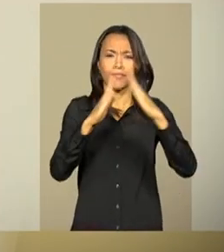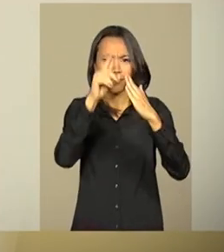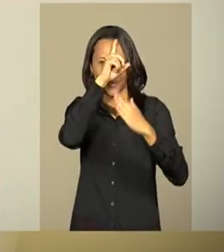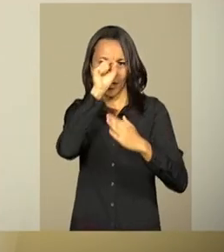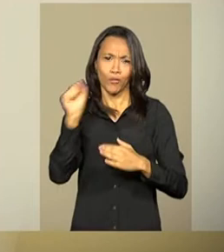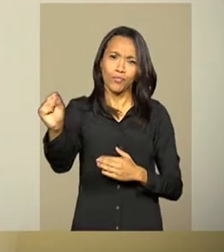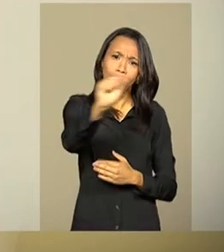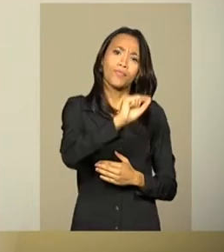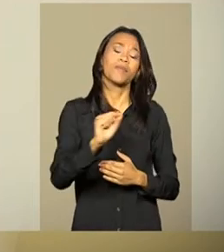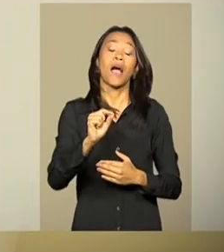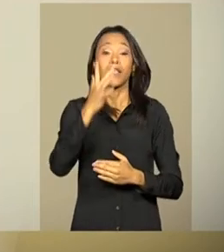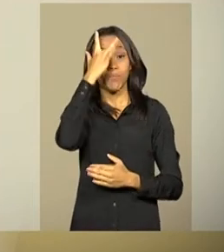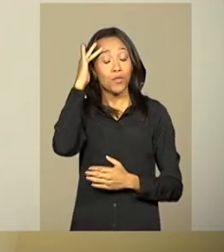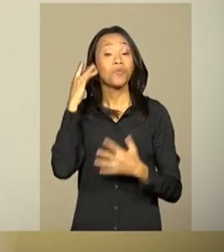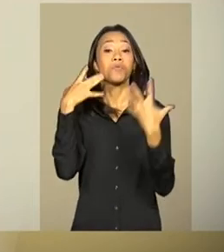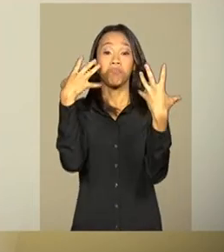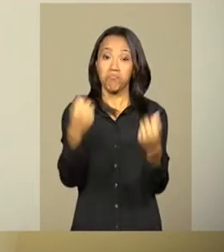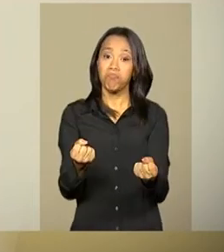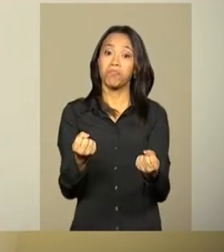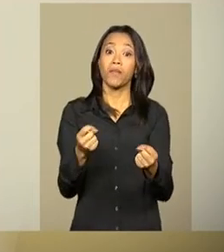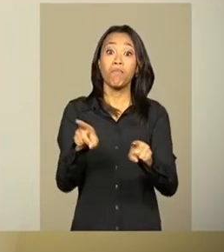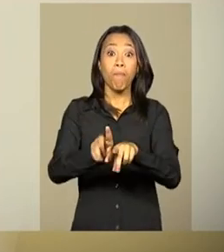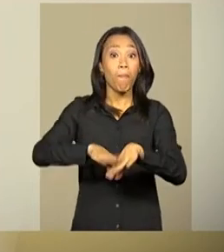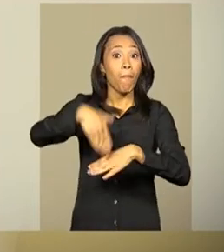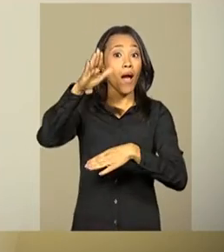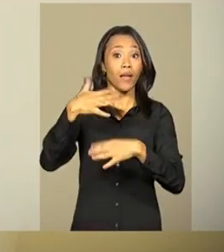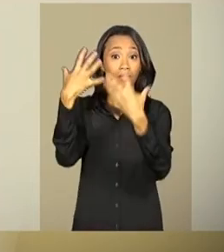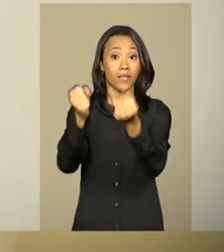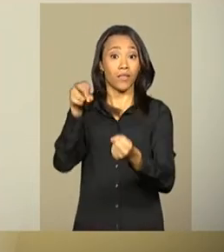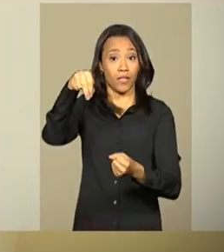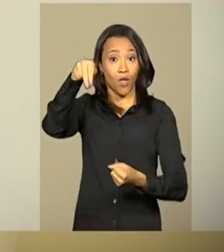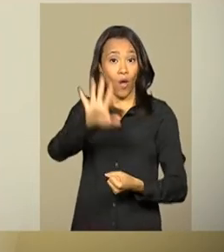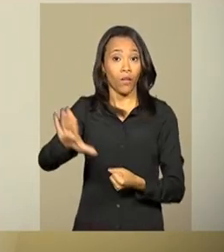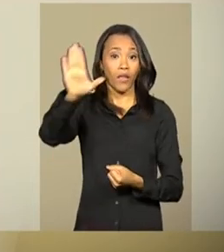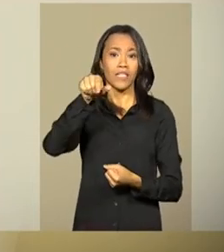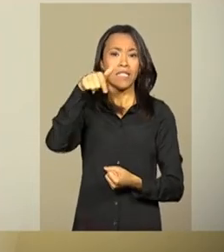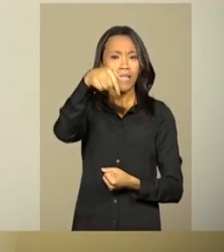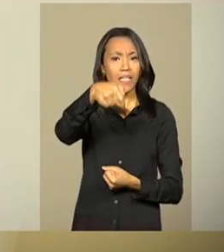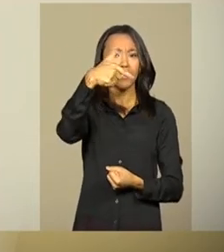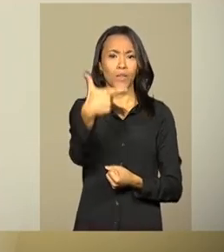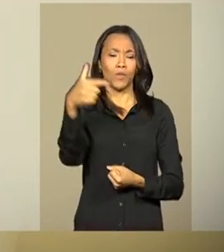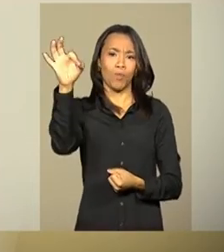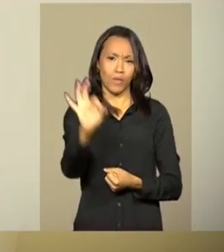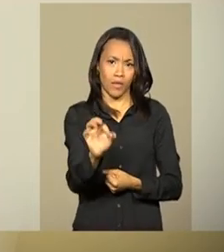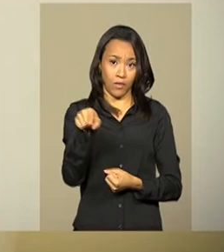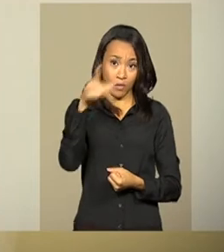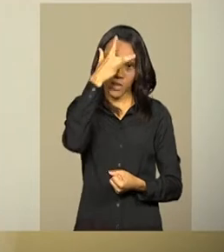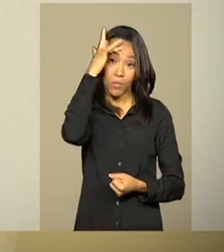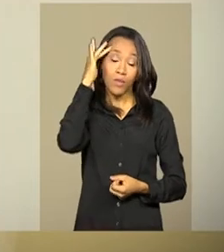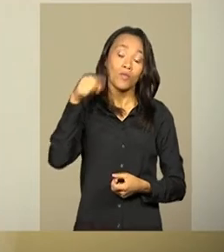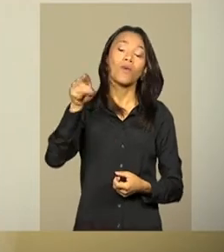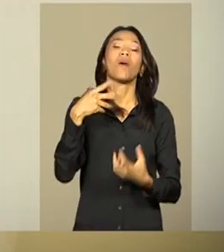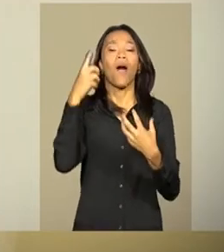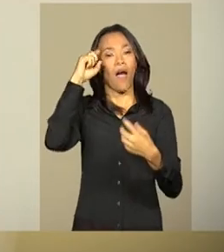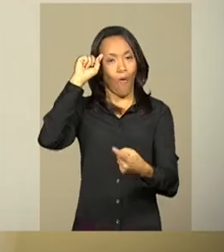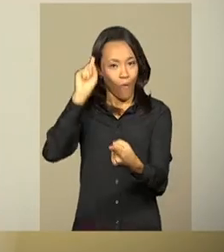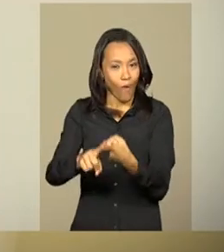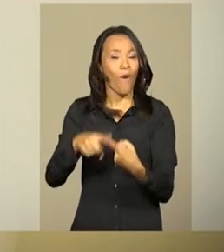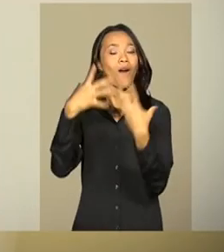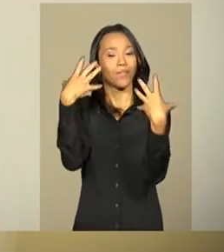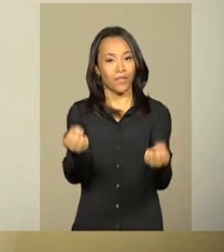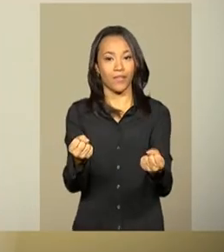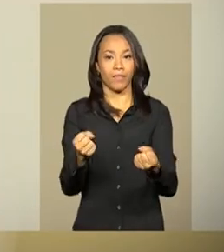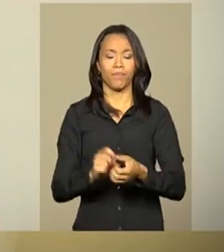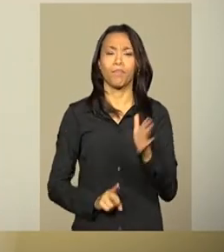aprovação é ainda maior na região Nordeste lá 72% das pessoas concordam com a